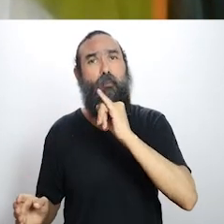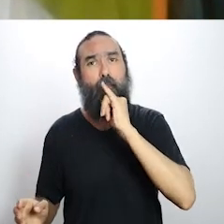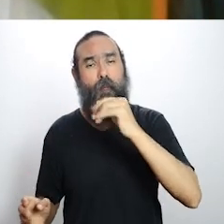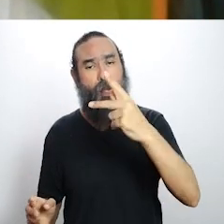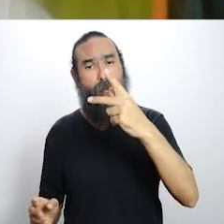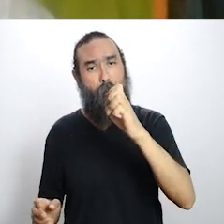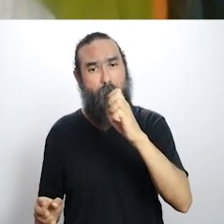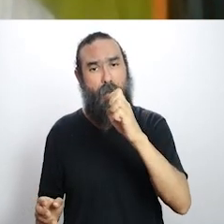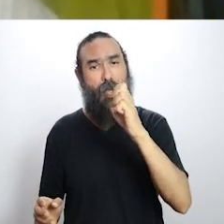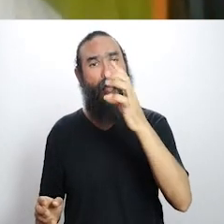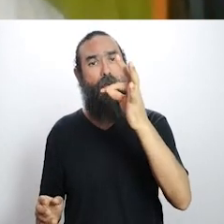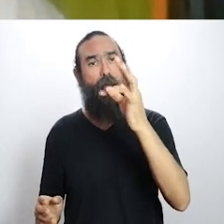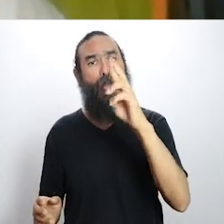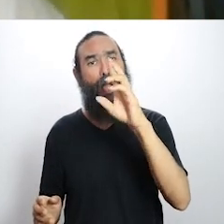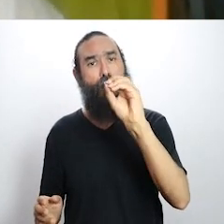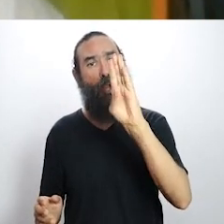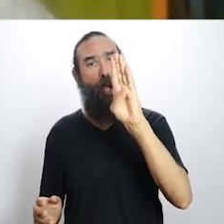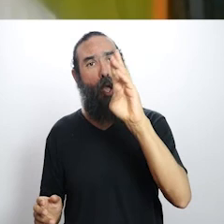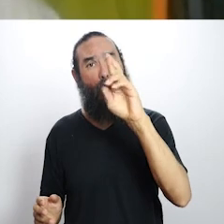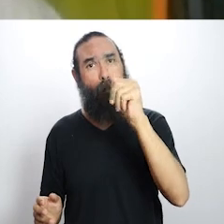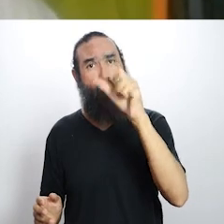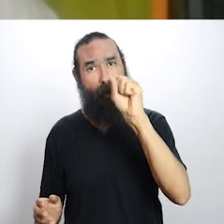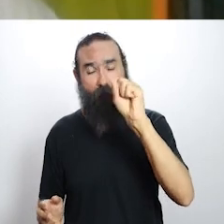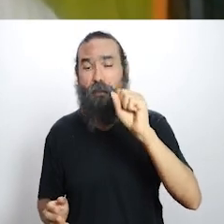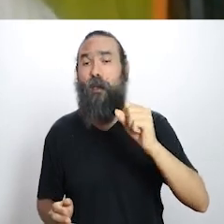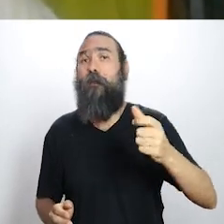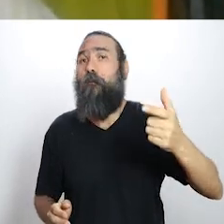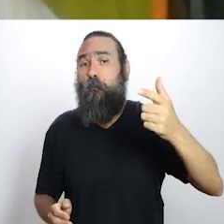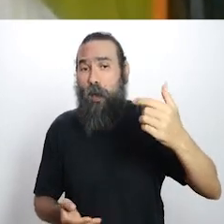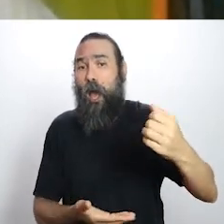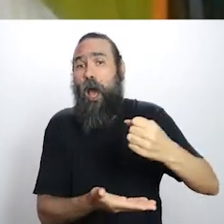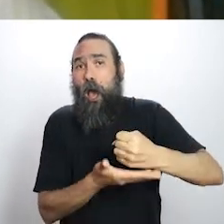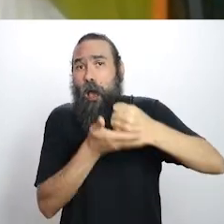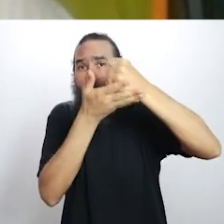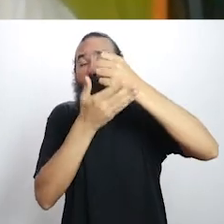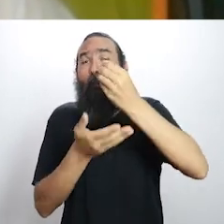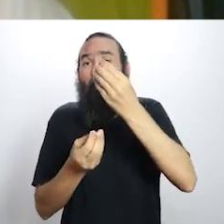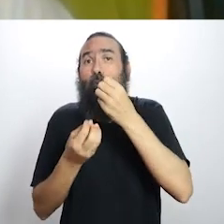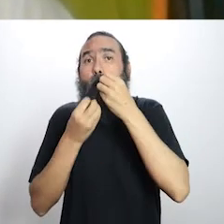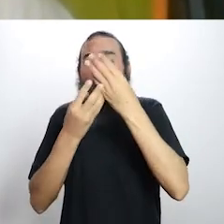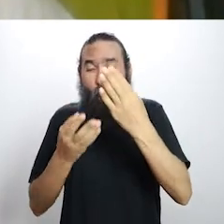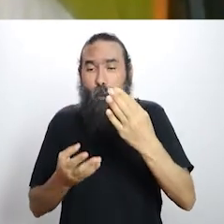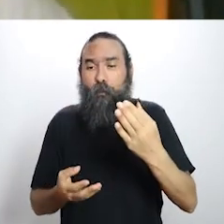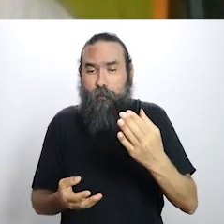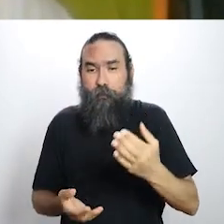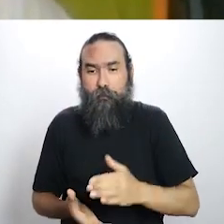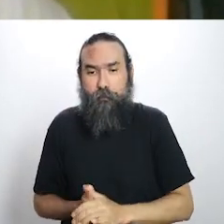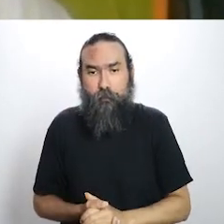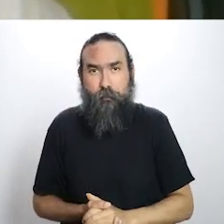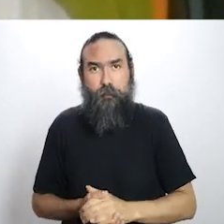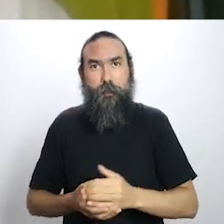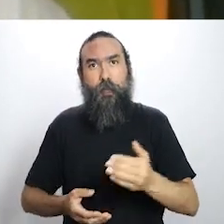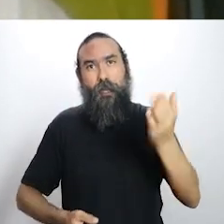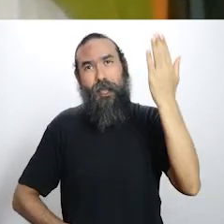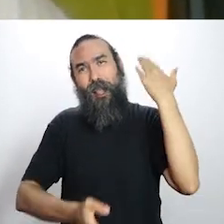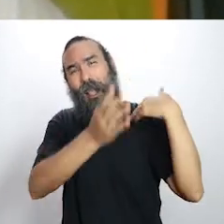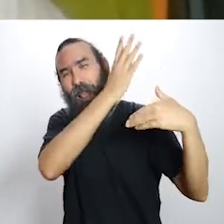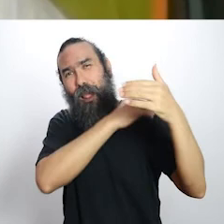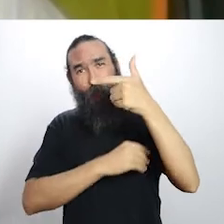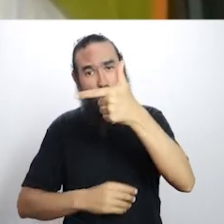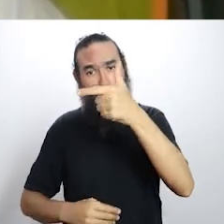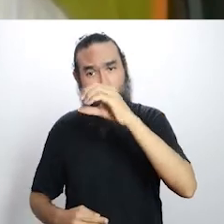patrimônio imaterial e que isso foi muito bom, fomentou tudo. Para esclarecer, o encontro, que começa no ano de